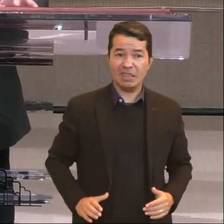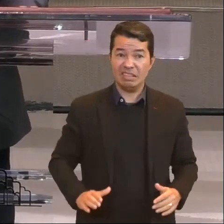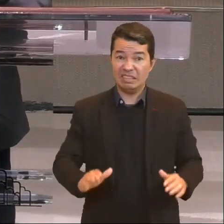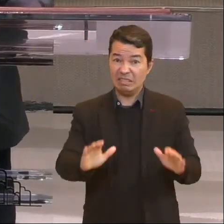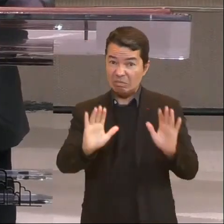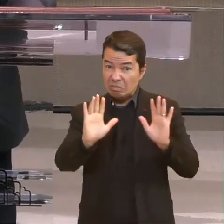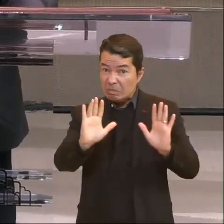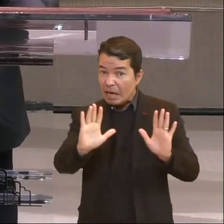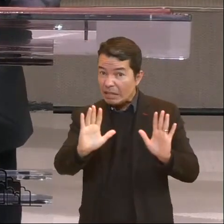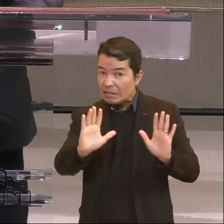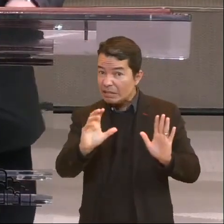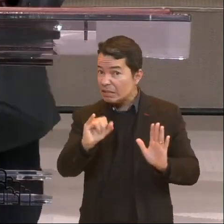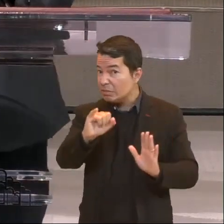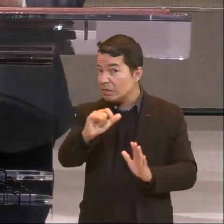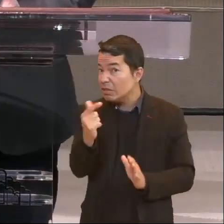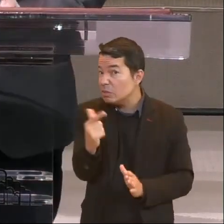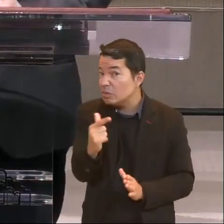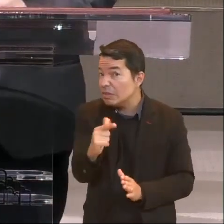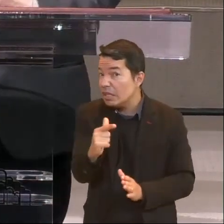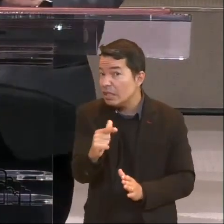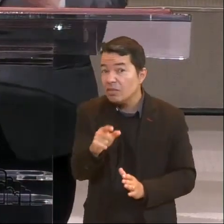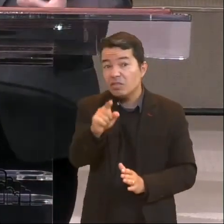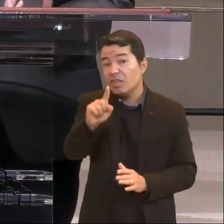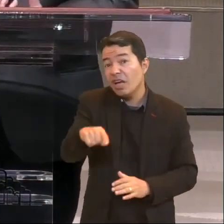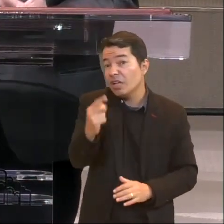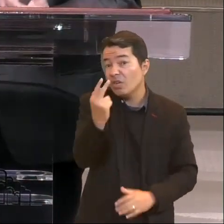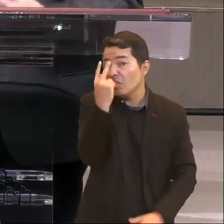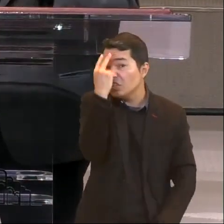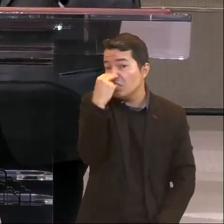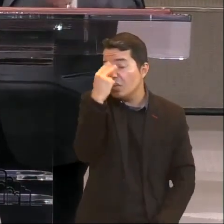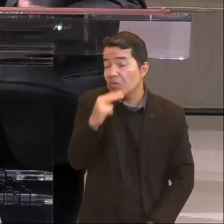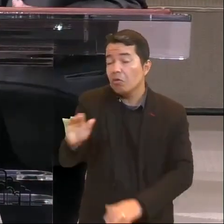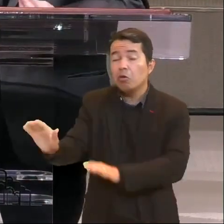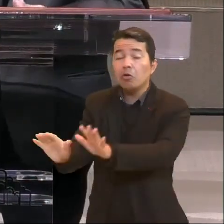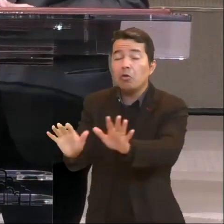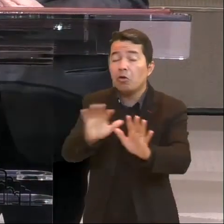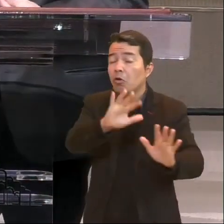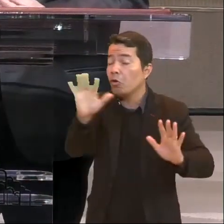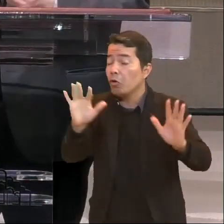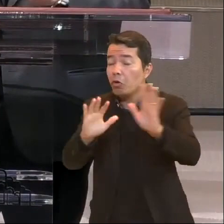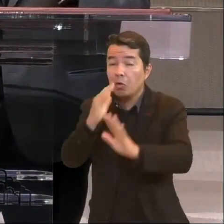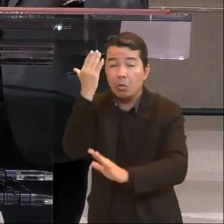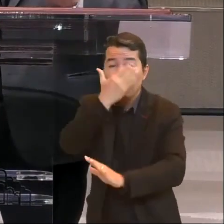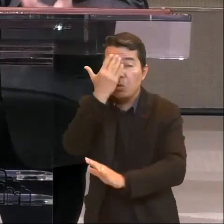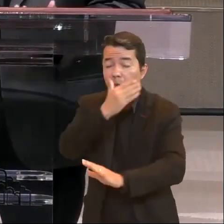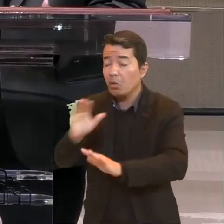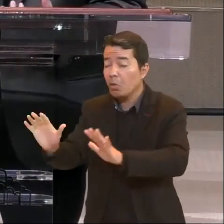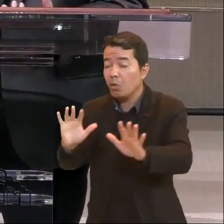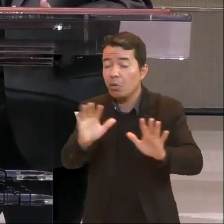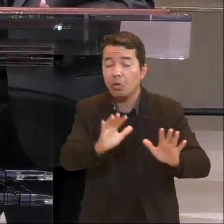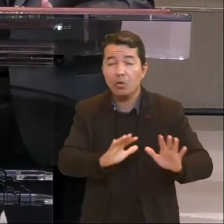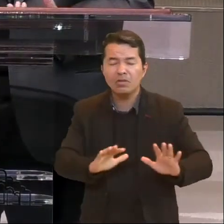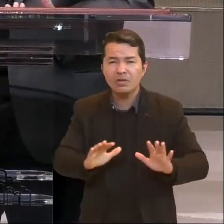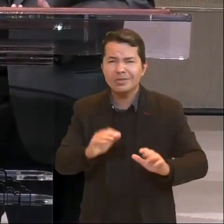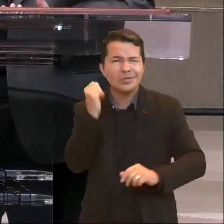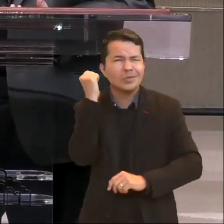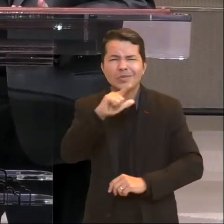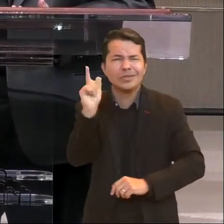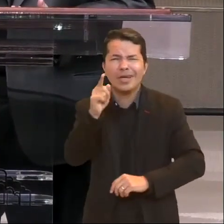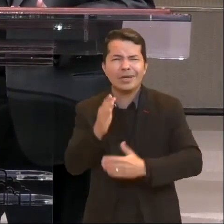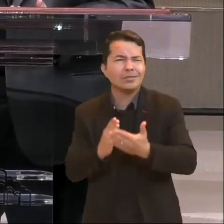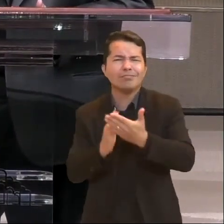tem essas coisas é como um cego ou como alguém que enxerga pouco e esqueceu que foi purificado dos